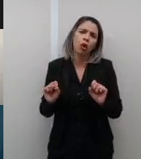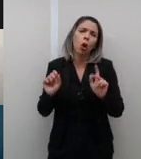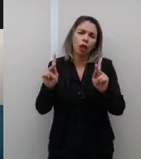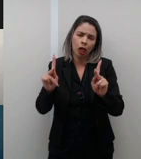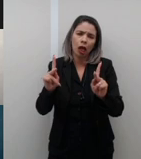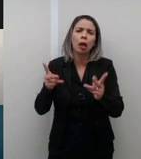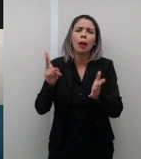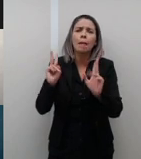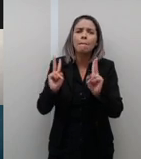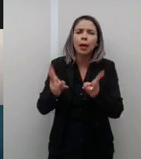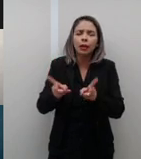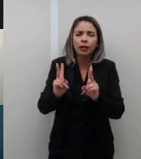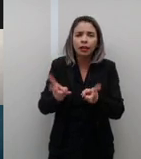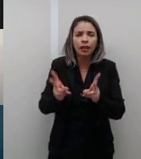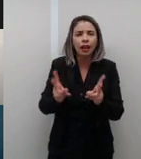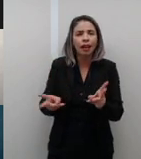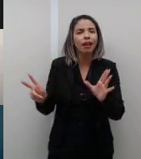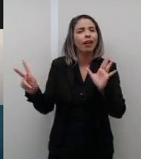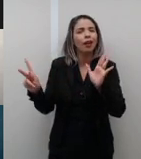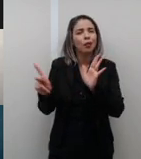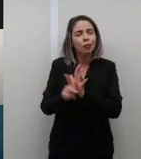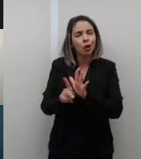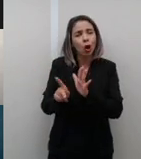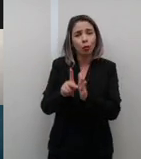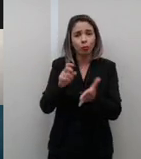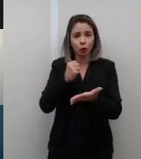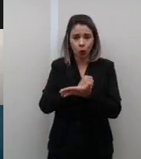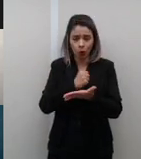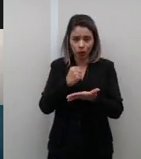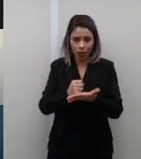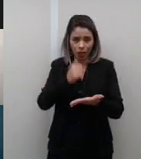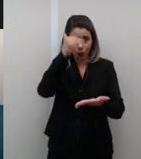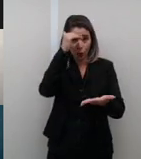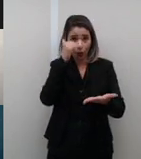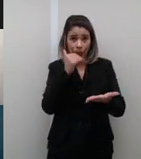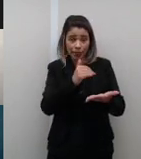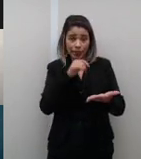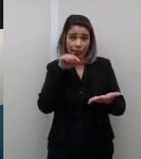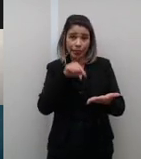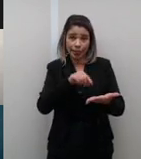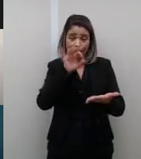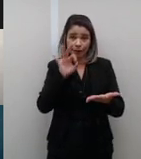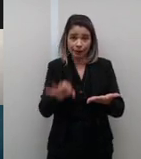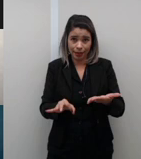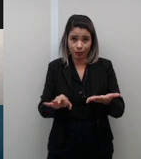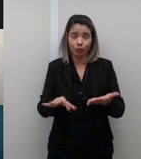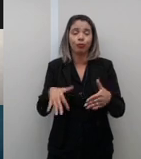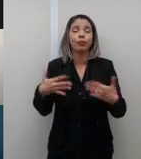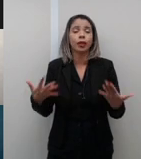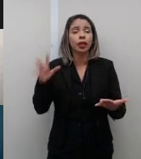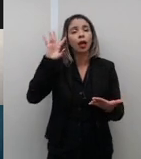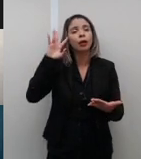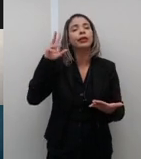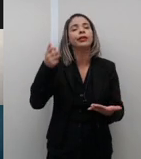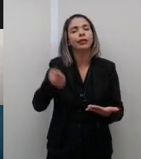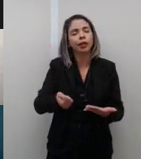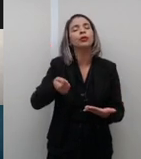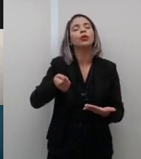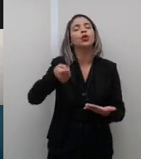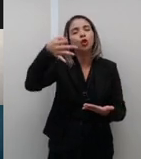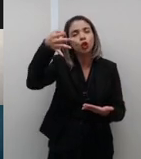quanto previsto no contrato administrativo. Decisão, portanto, favorável à